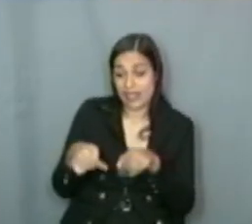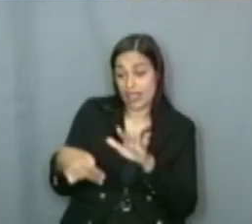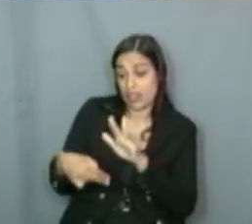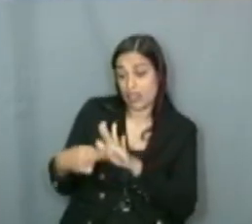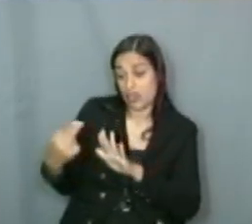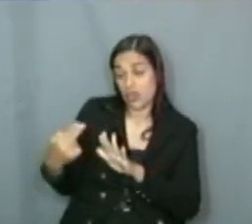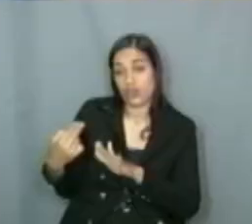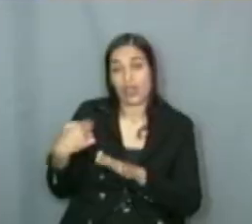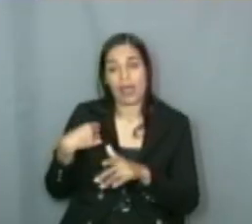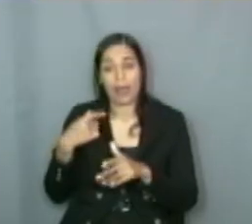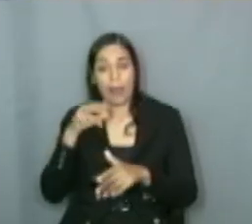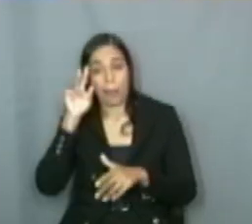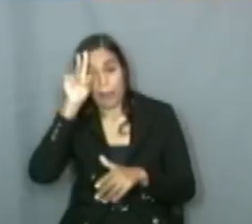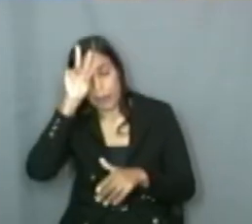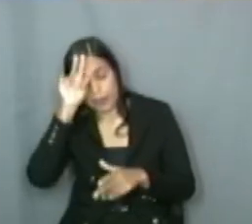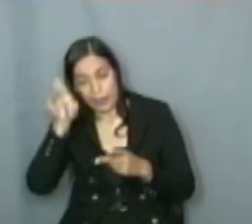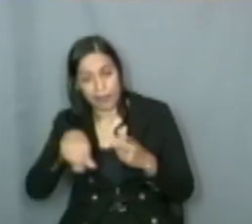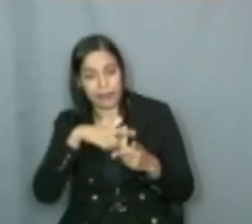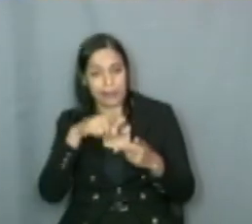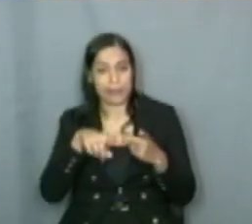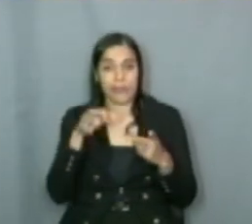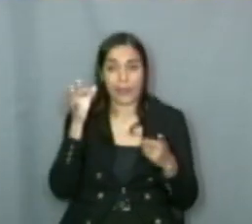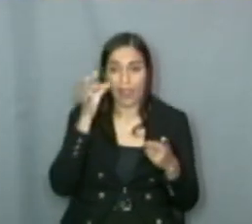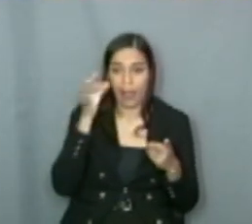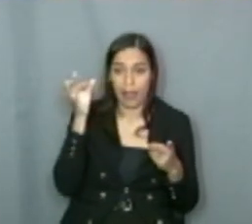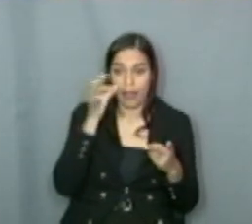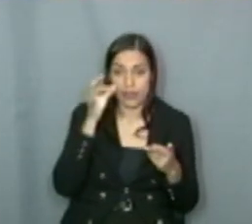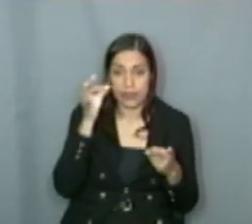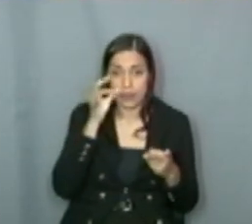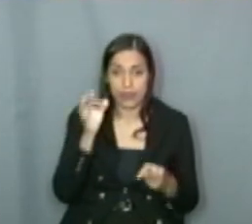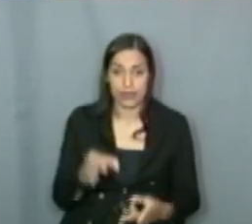estar com barata, com rato.